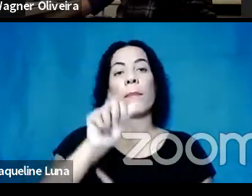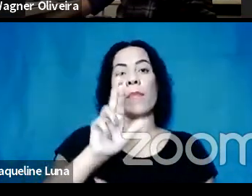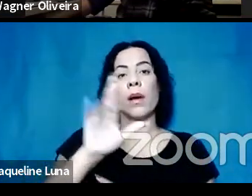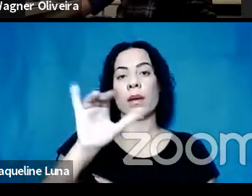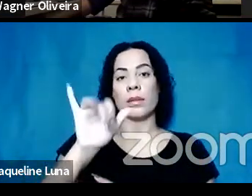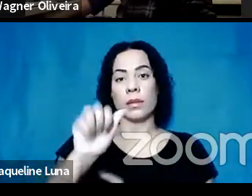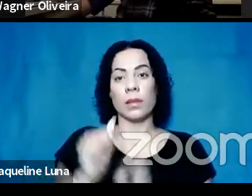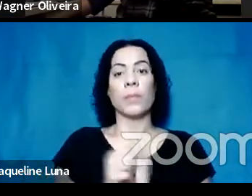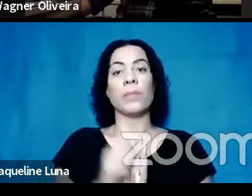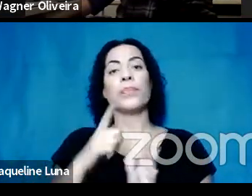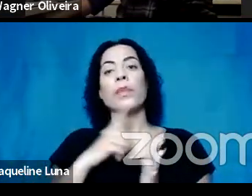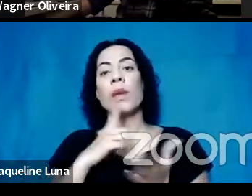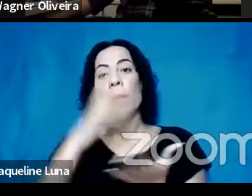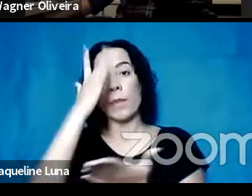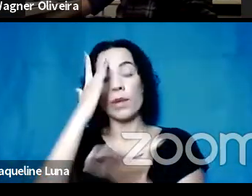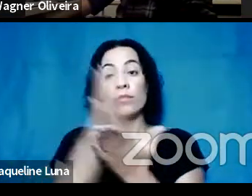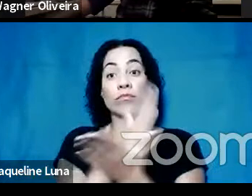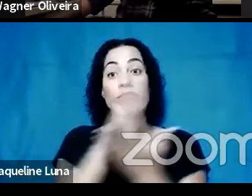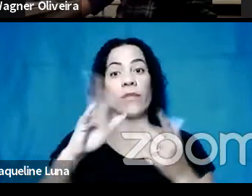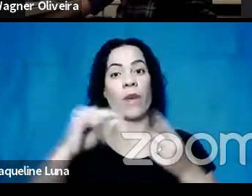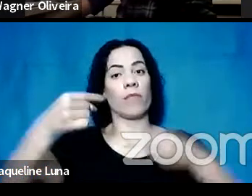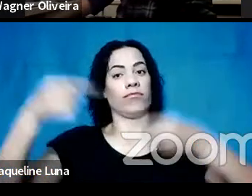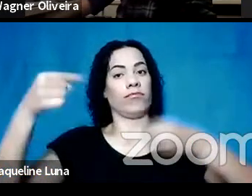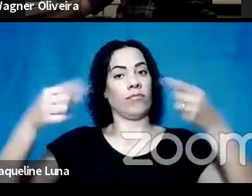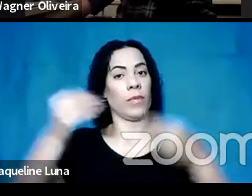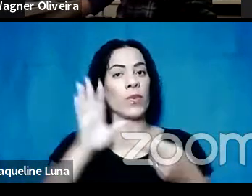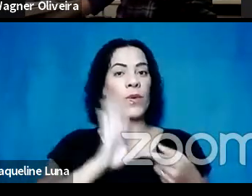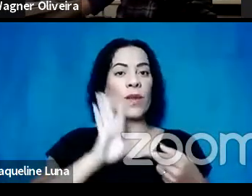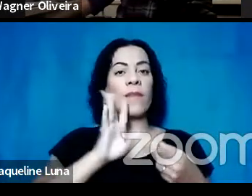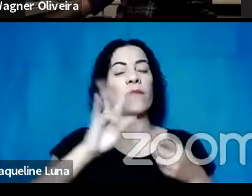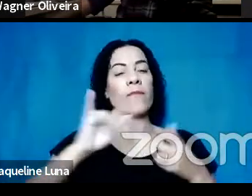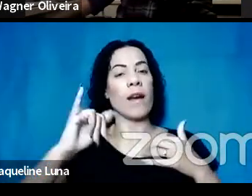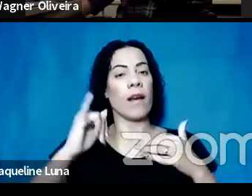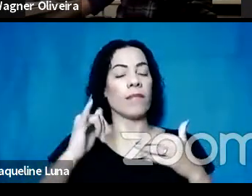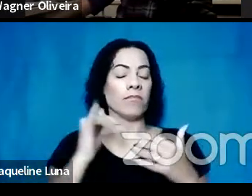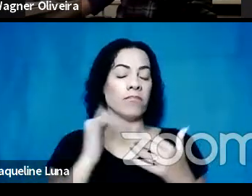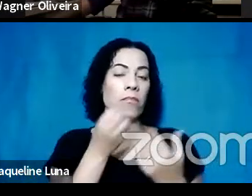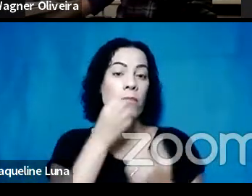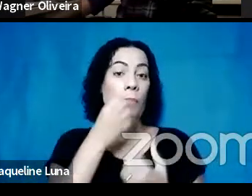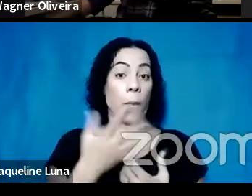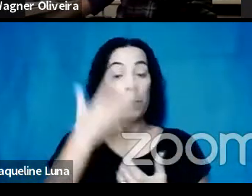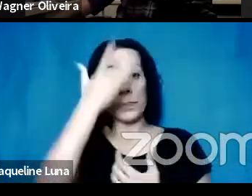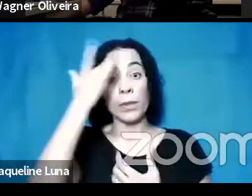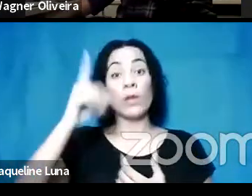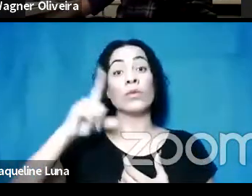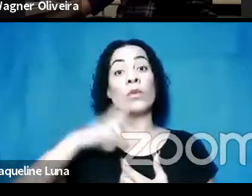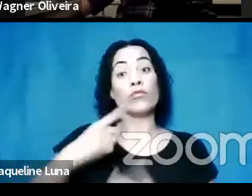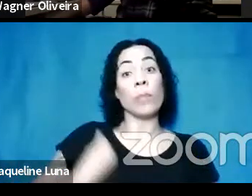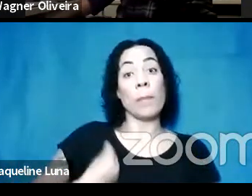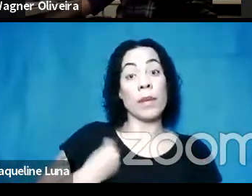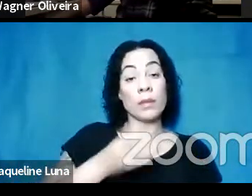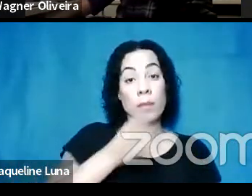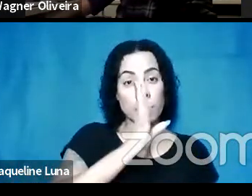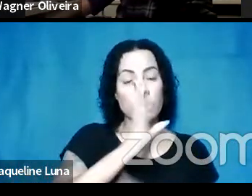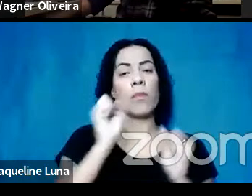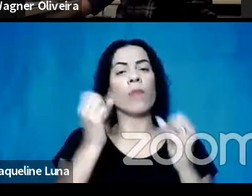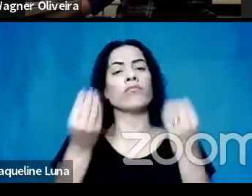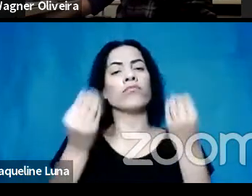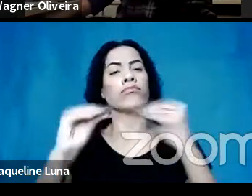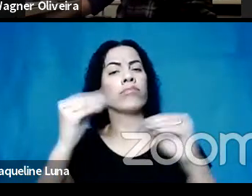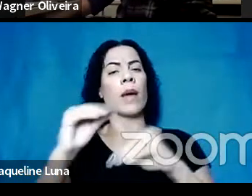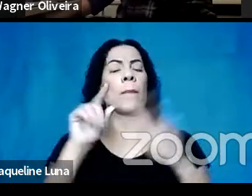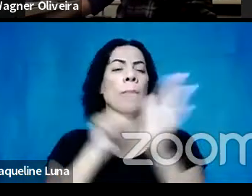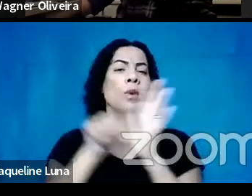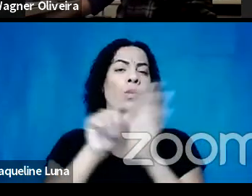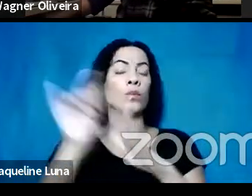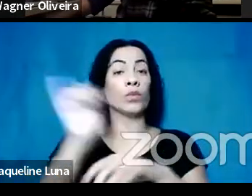com os debatedores, achei super legal também, vão ficar ainda mais dinâmico. As pessoas que estão participando podem fazer perguntas aí no YouTube, e a gente